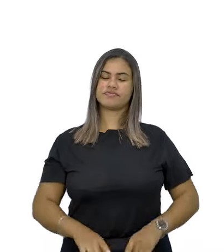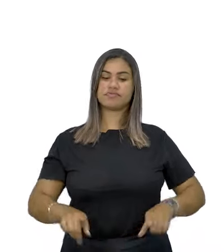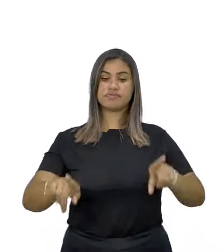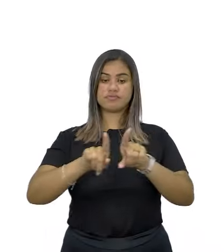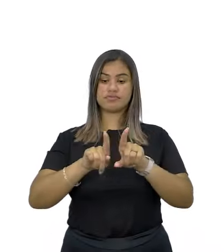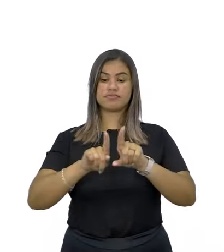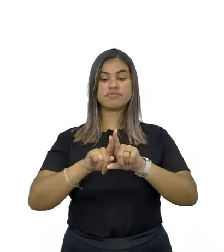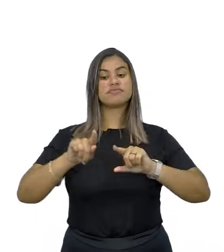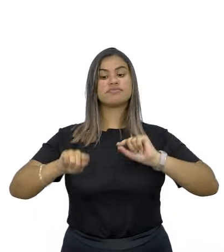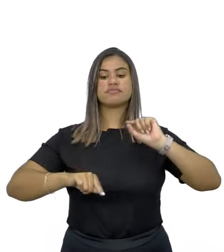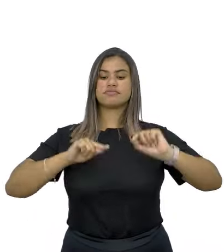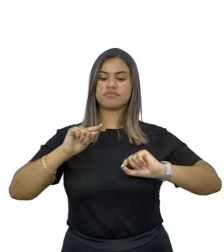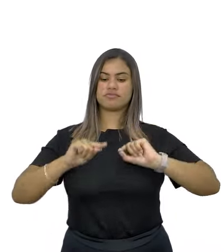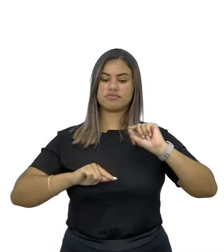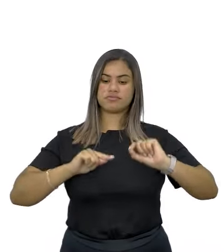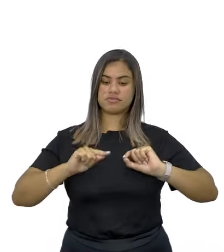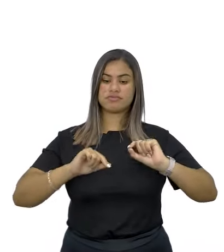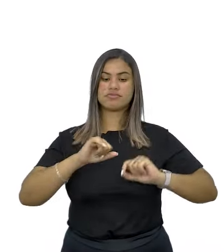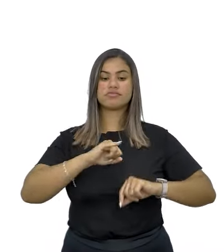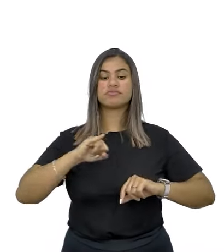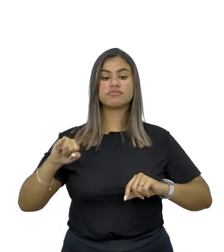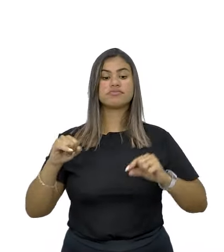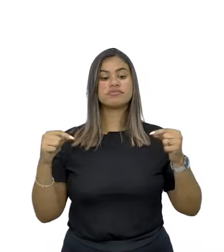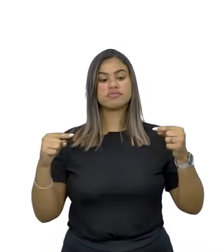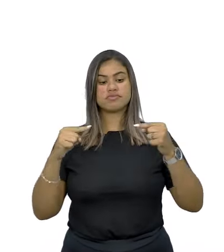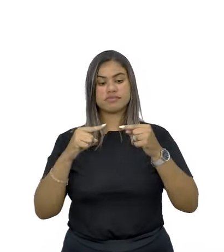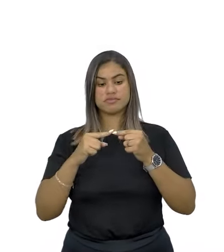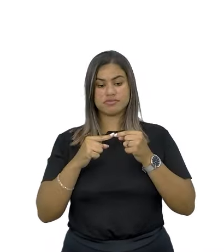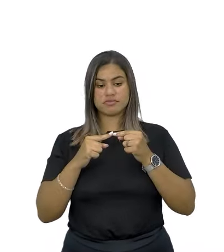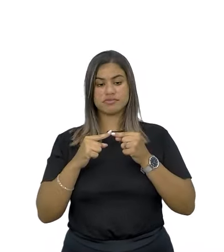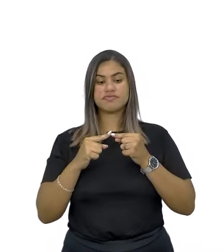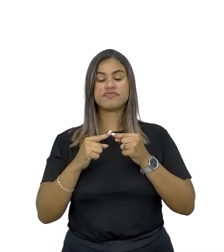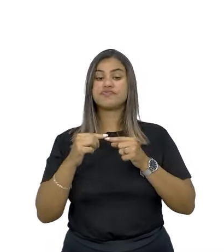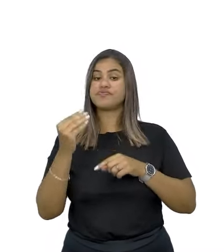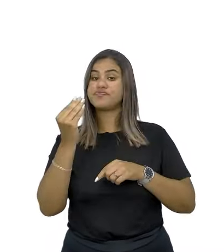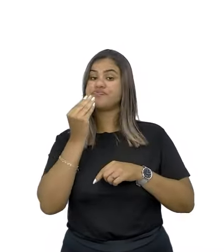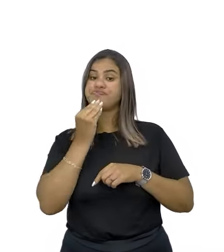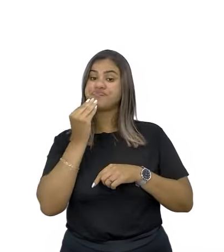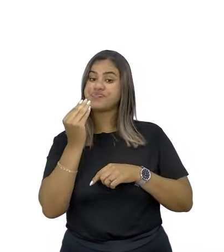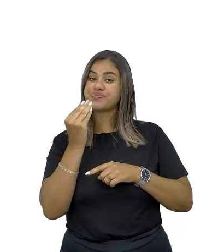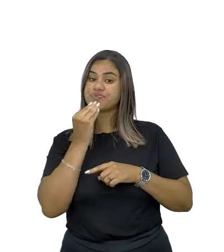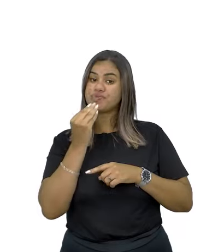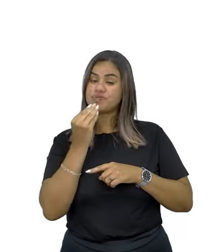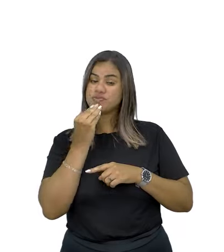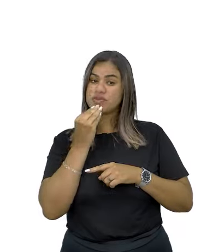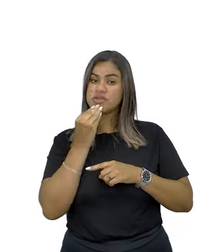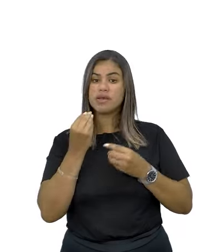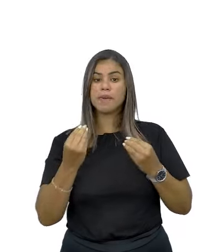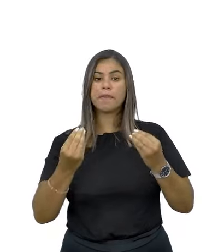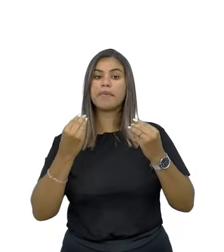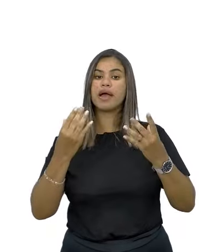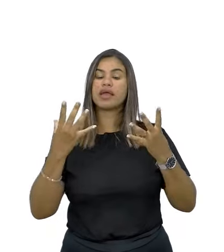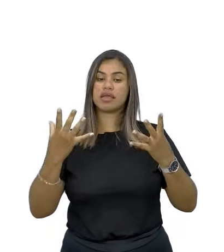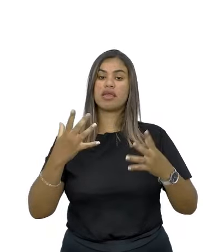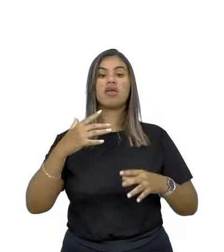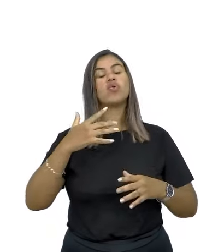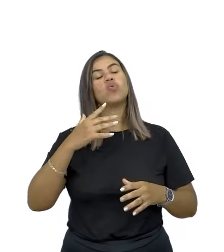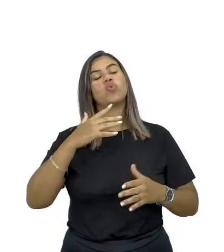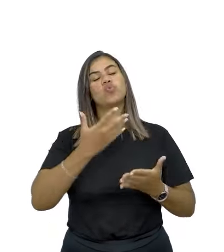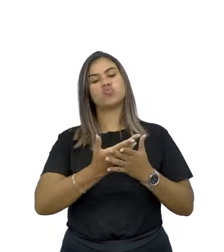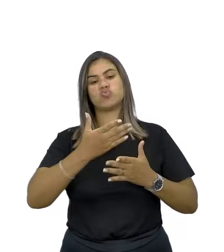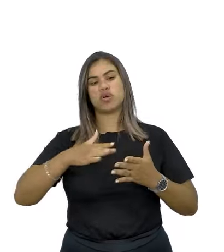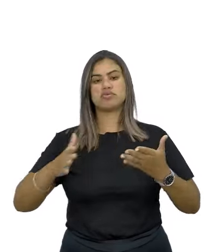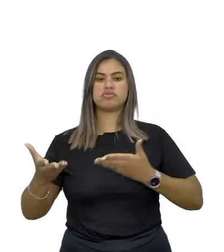também se estão sendo ofertadas as oportunidades para que os estudantes possam compartilhar